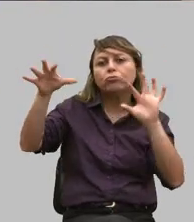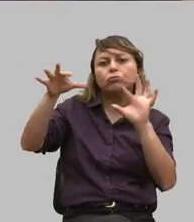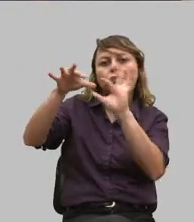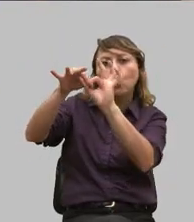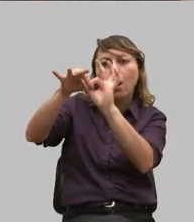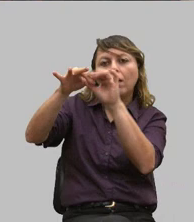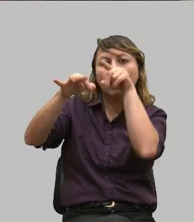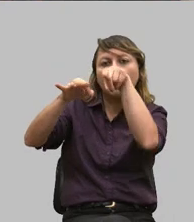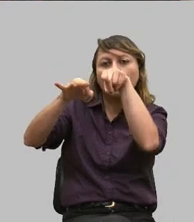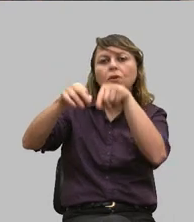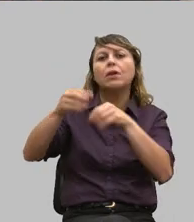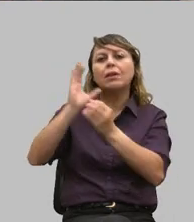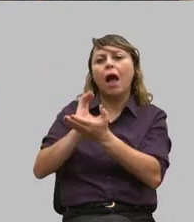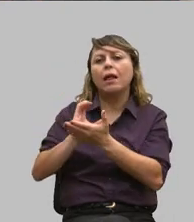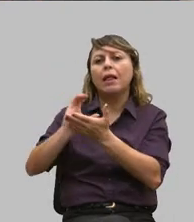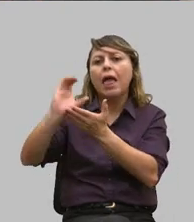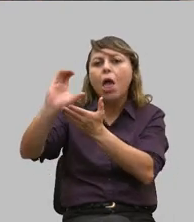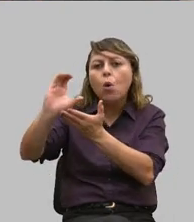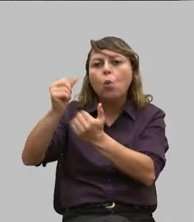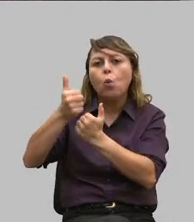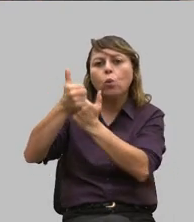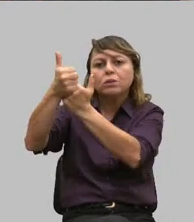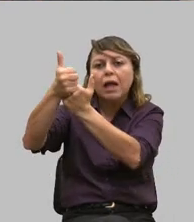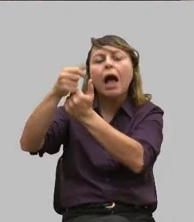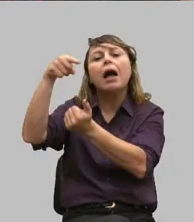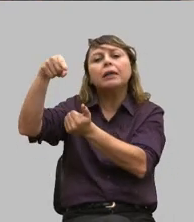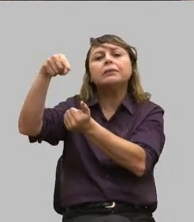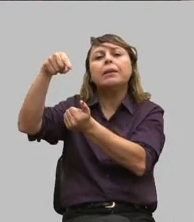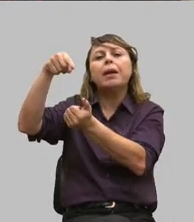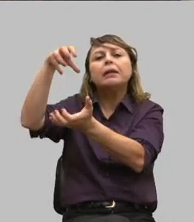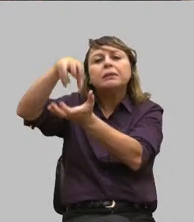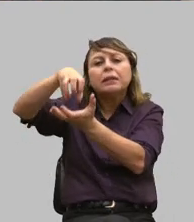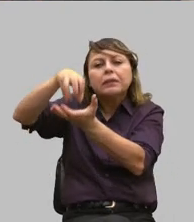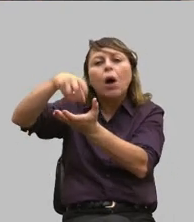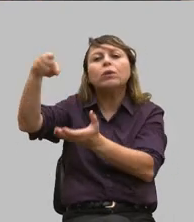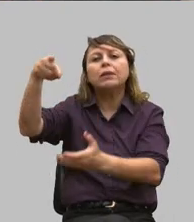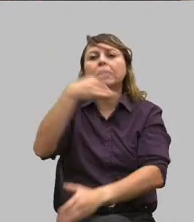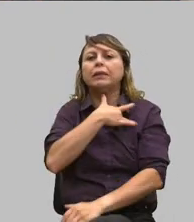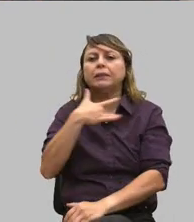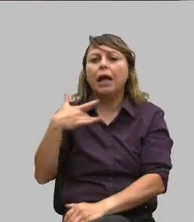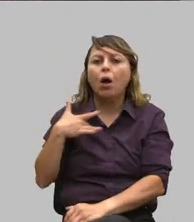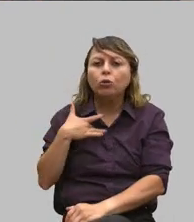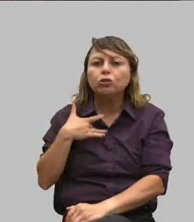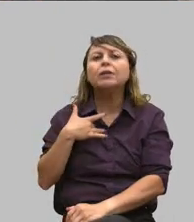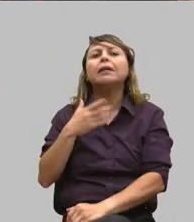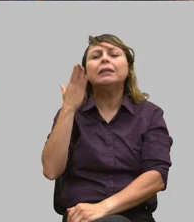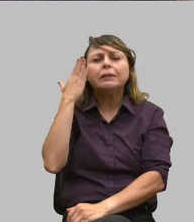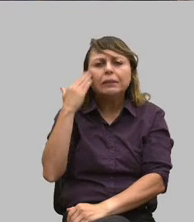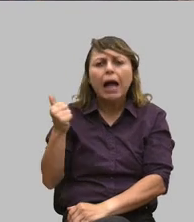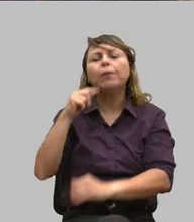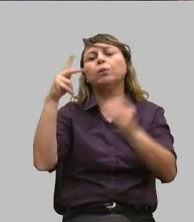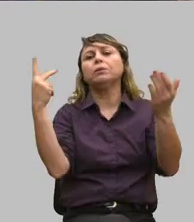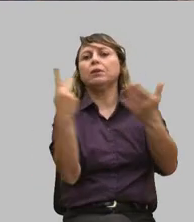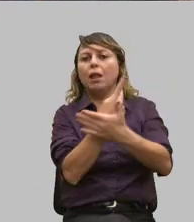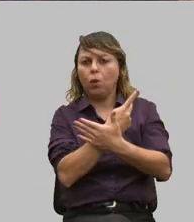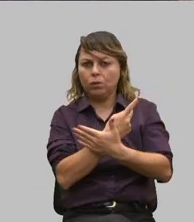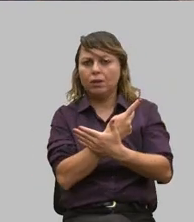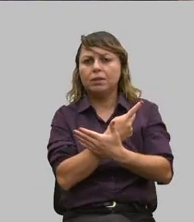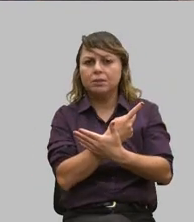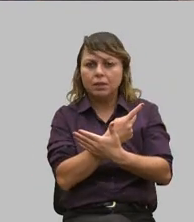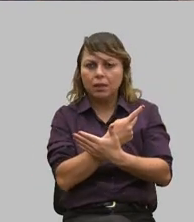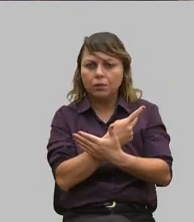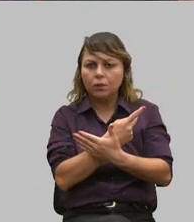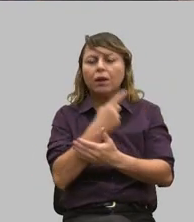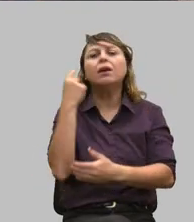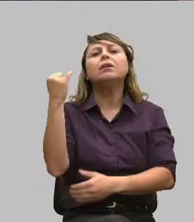liberar recursos da saúde para os m utilizarem da melhor maneira porque eles sabem o que tá acontecendo é um é um